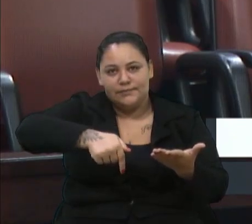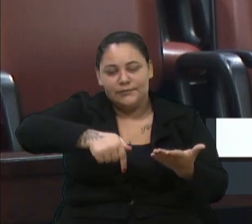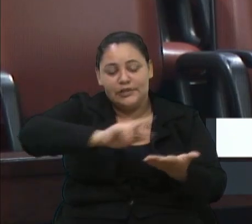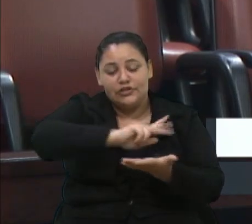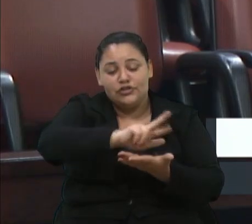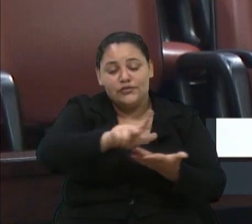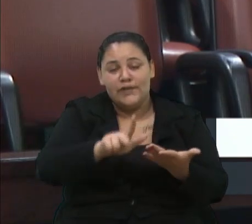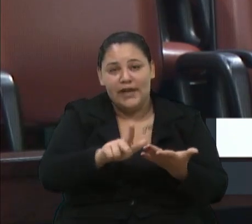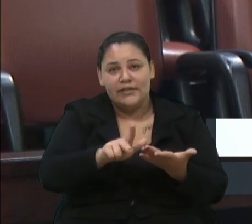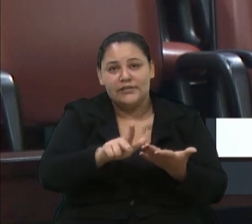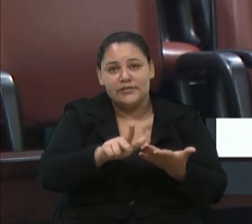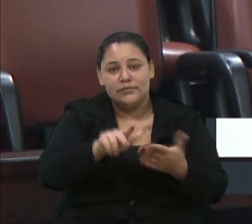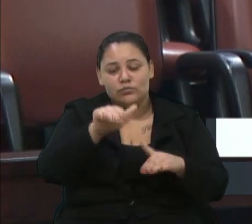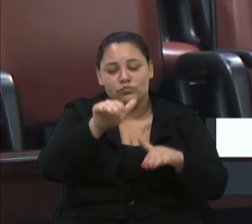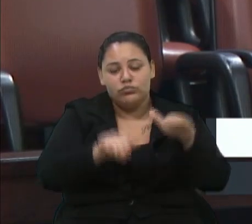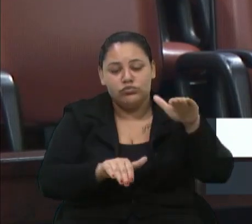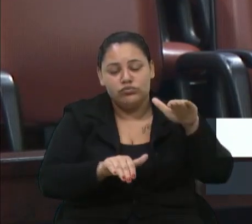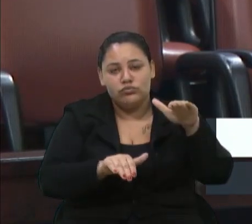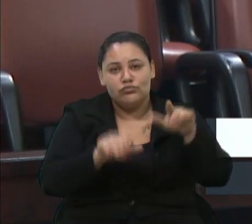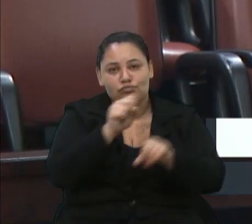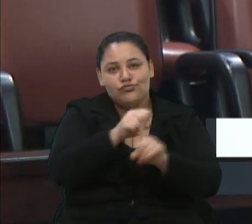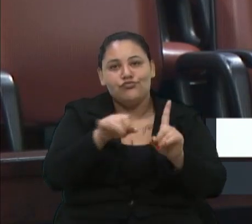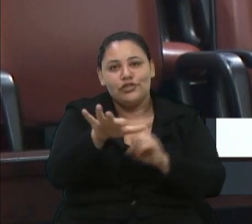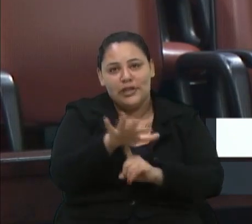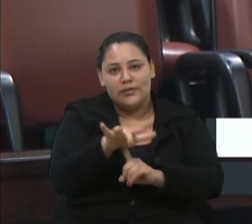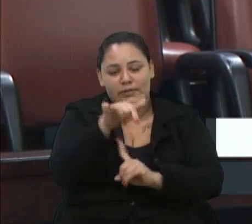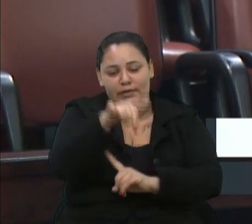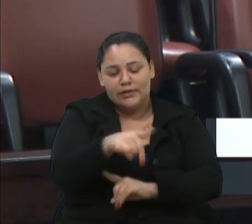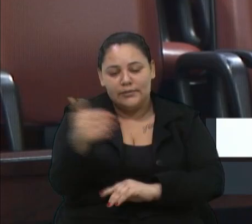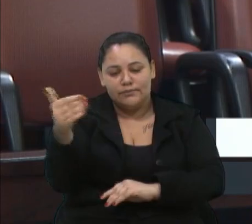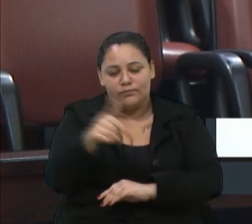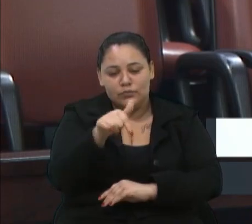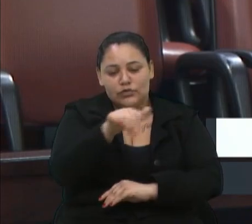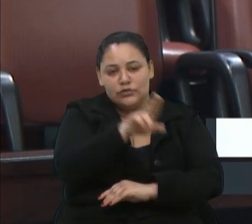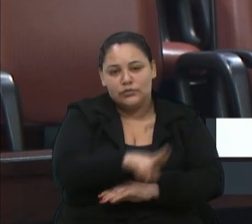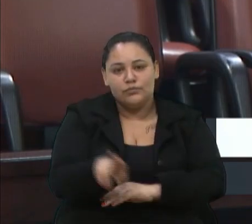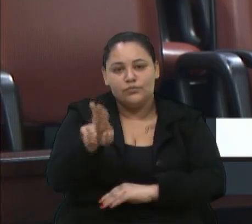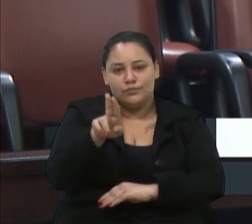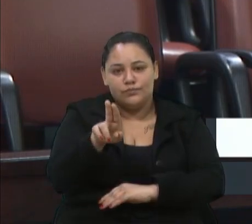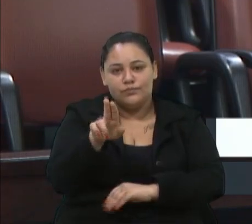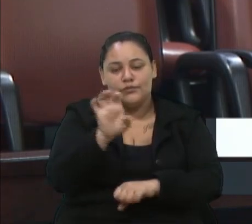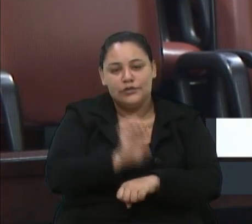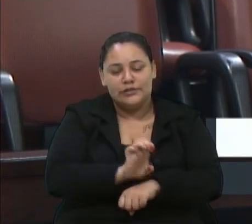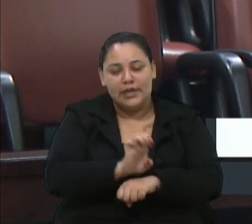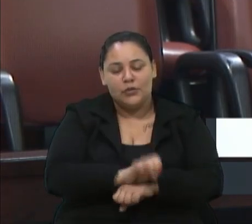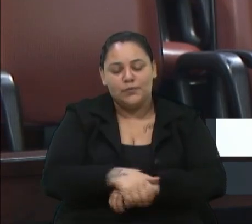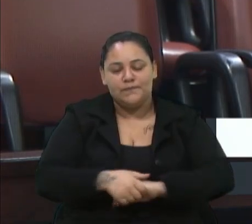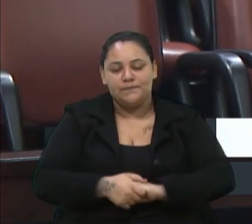essa universidade federal que venha aqui para Caxias do Sul, que venha aqui para o nosso estado do Rio Grande do Sul. Obrigado, presidente.